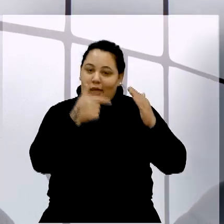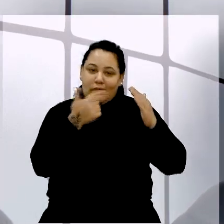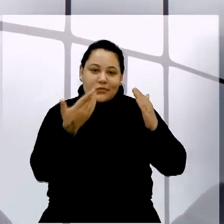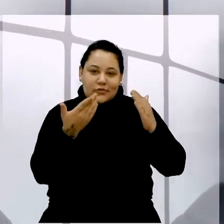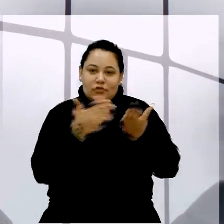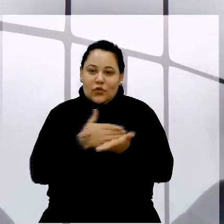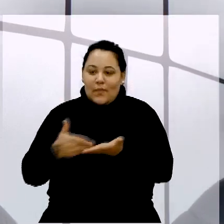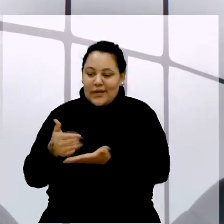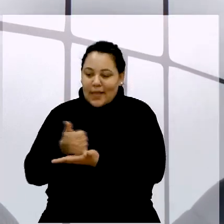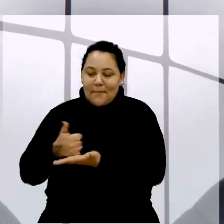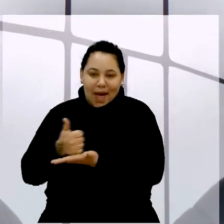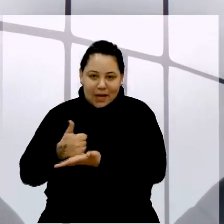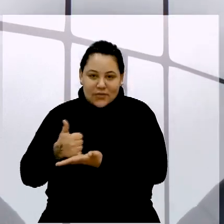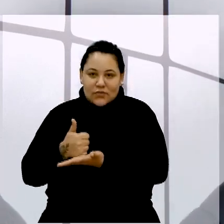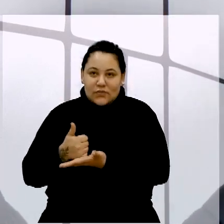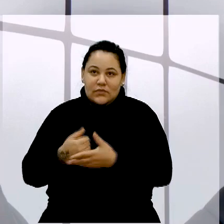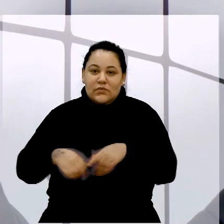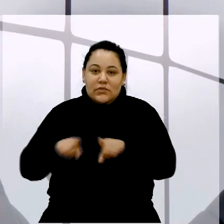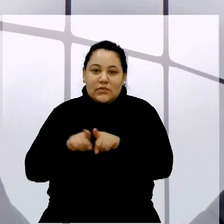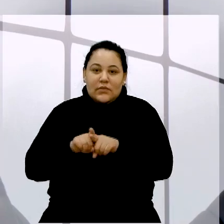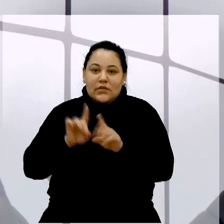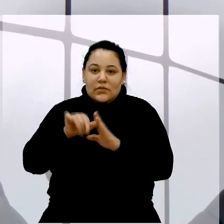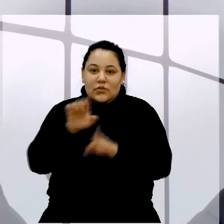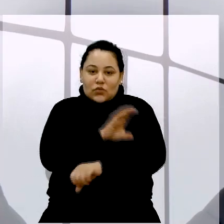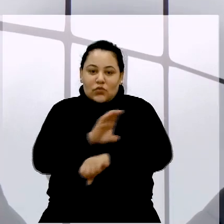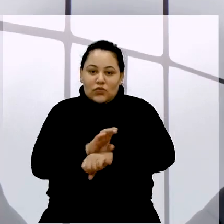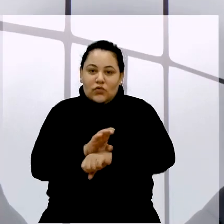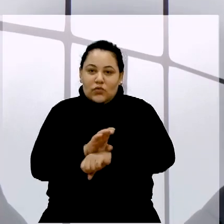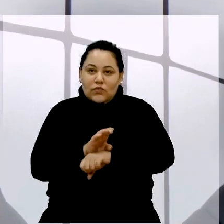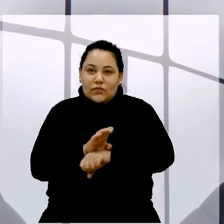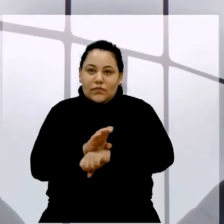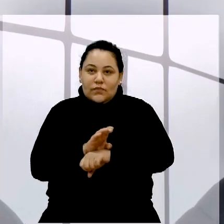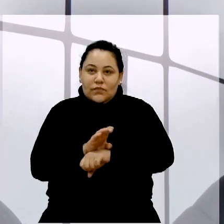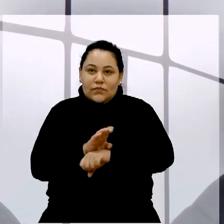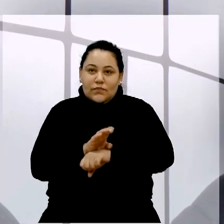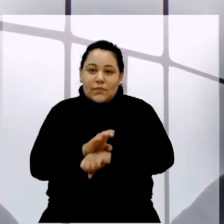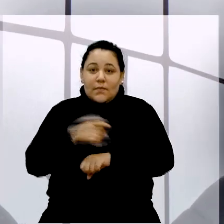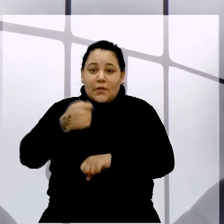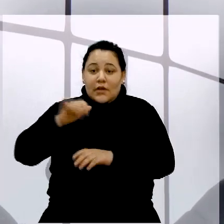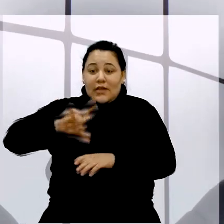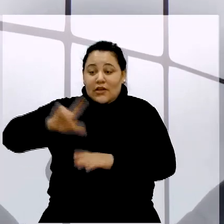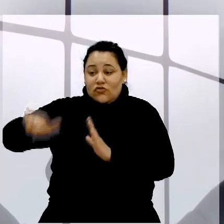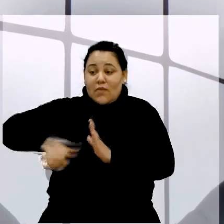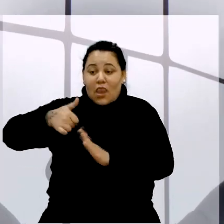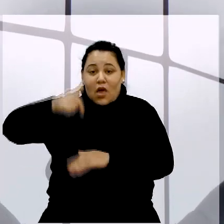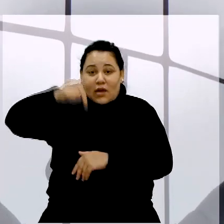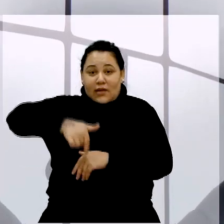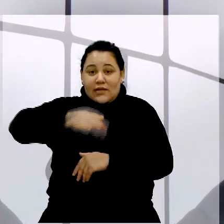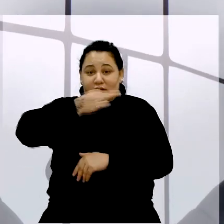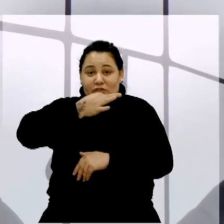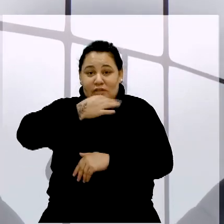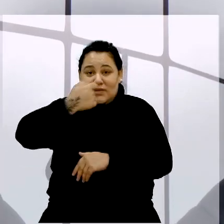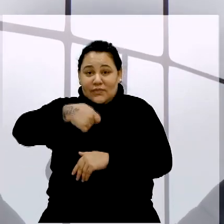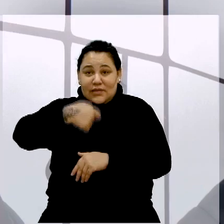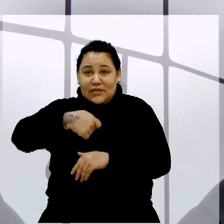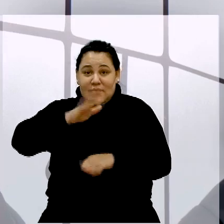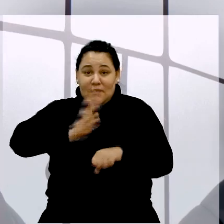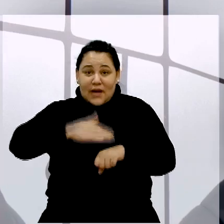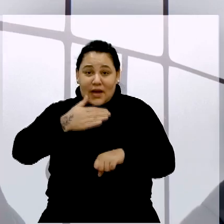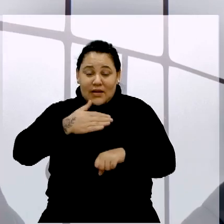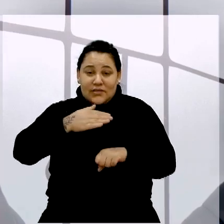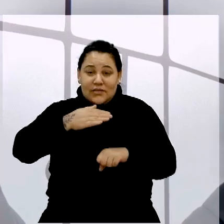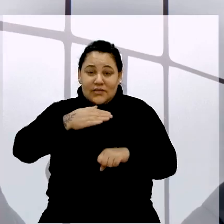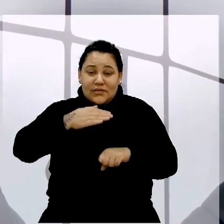pela base e através de cursos voltados pelo que a gente tem de melhor aqui e que a gente precisa explorar essa